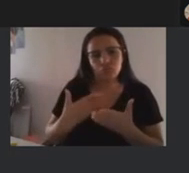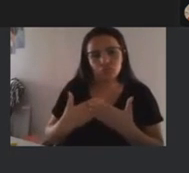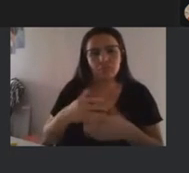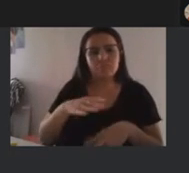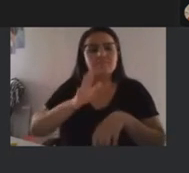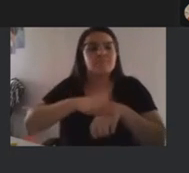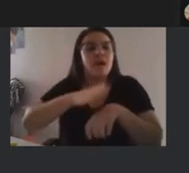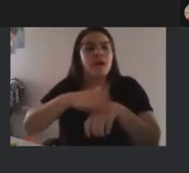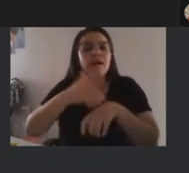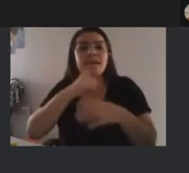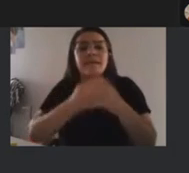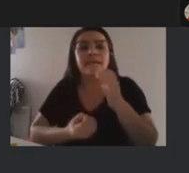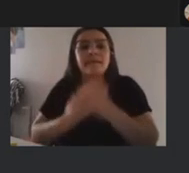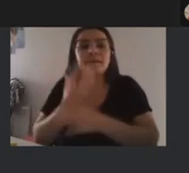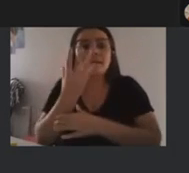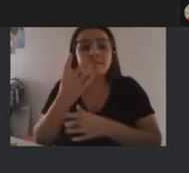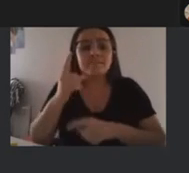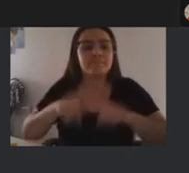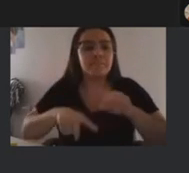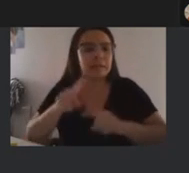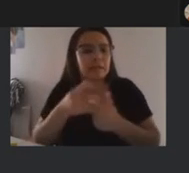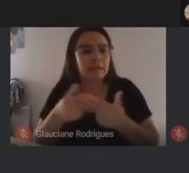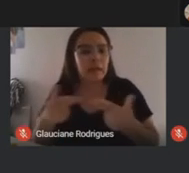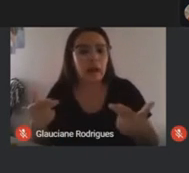mesmo que fazem.